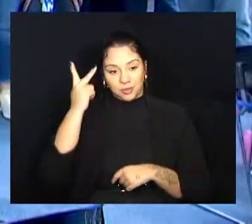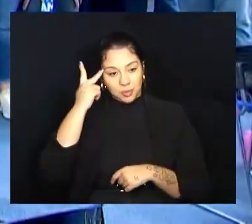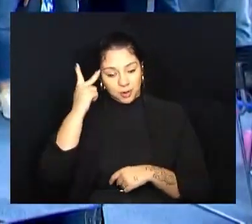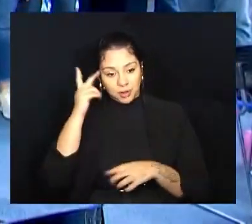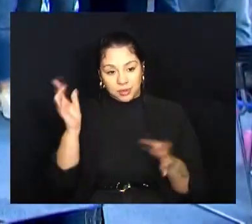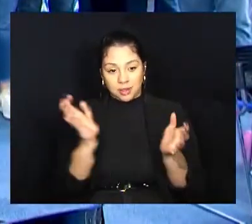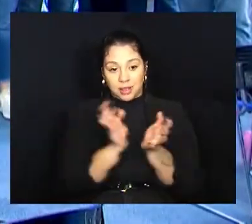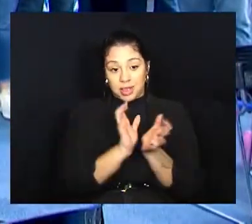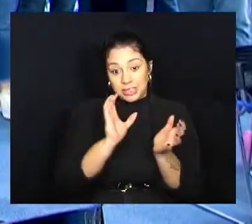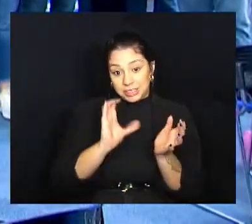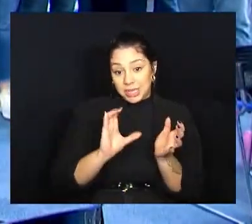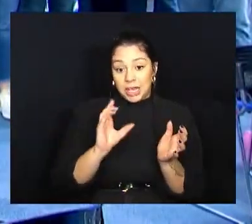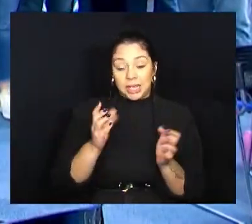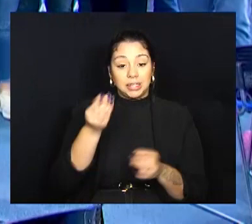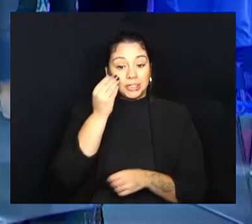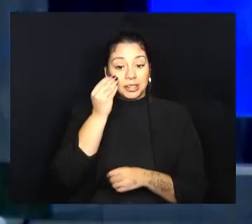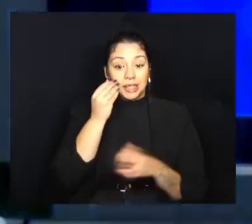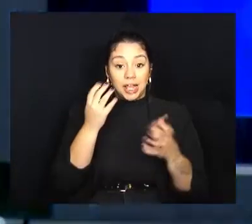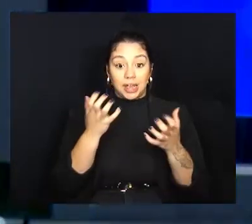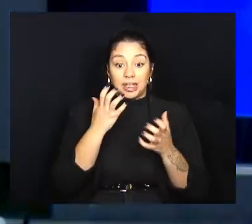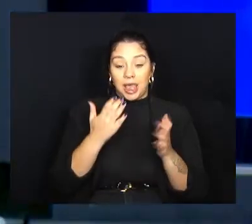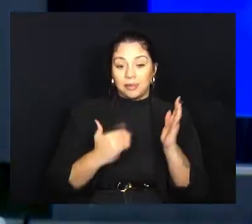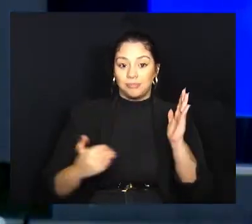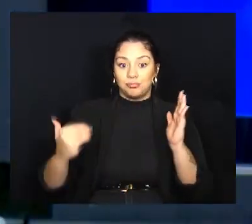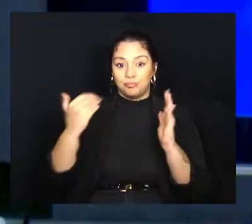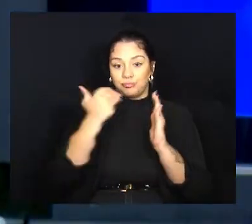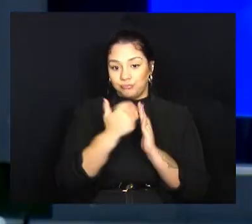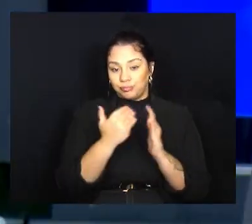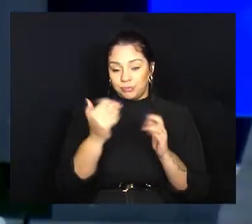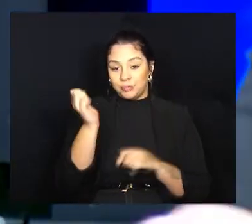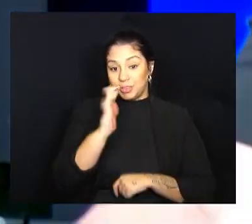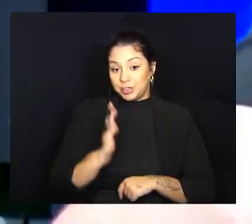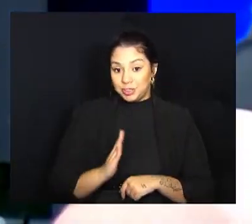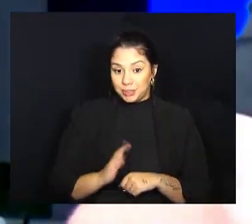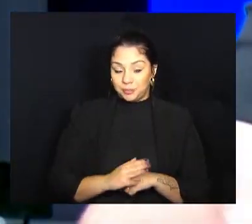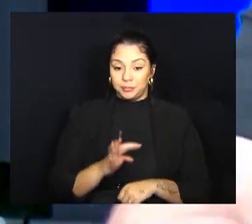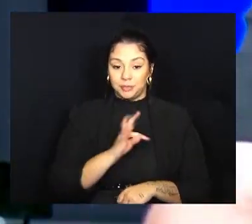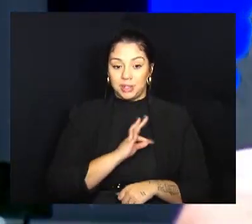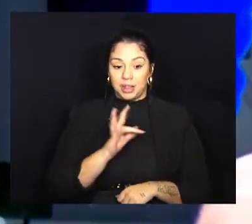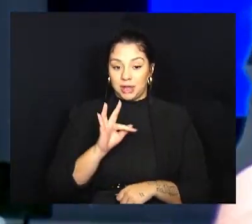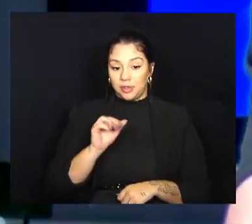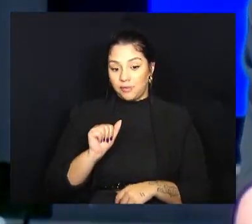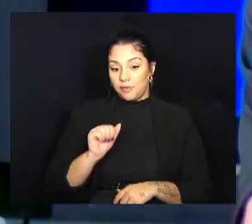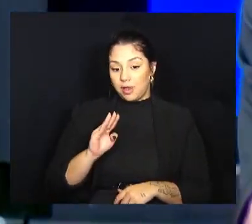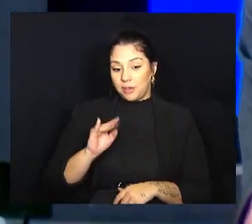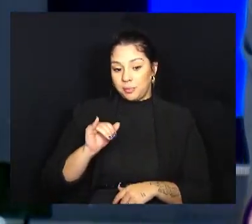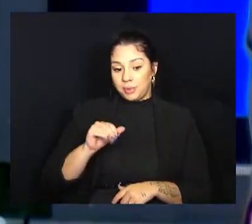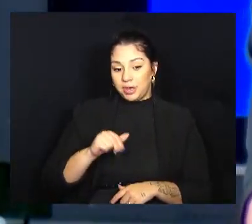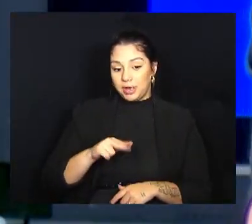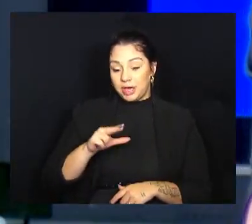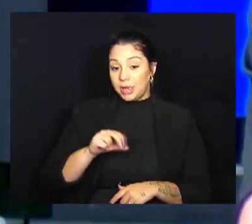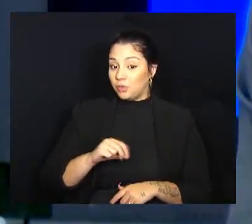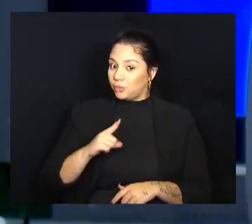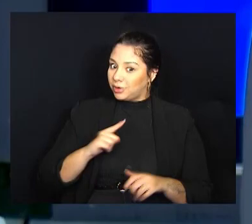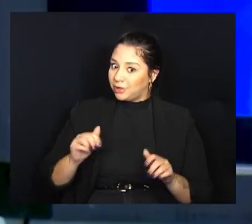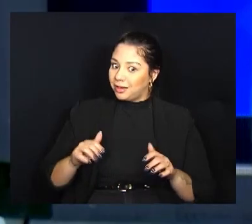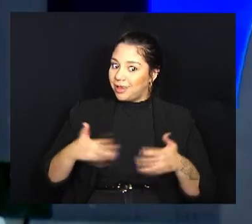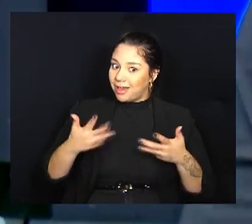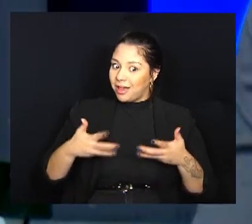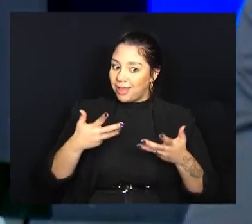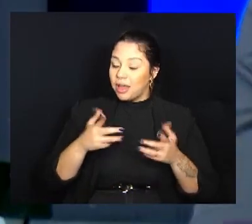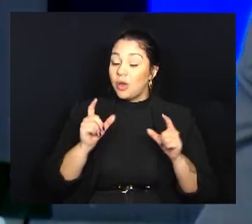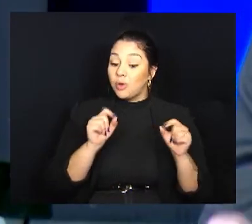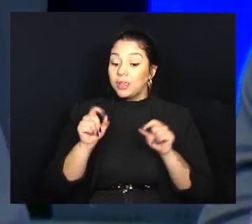em busca de um lugar na elite nacional. Bom, o técnico Fabiano está super motivado. Fala aí, professor, o que o torcedor